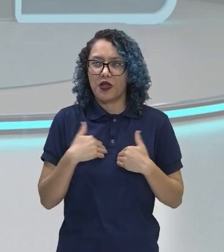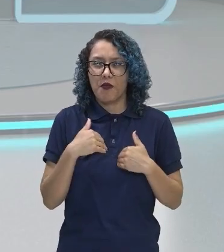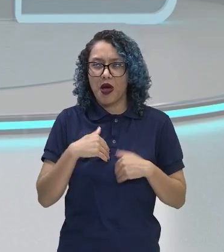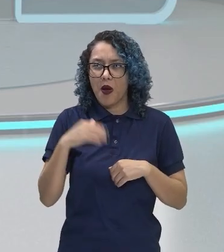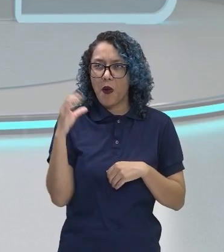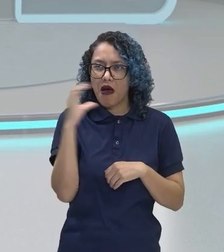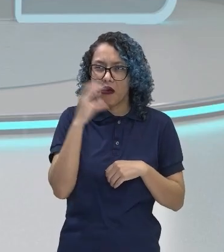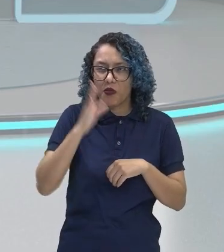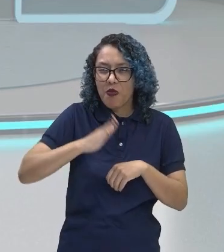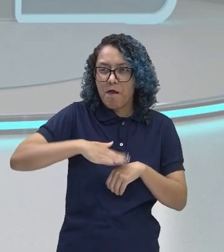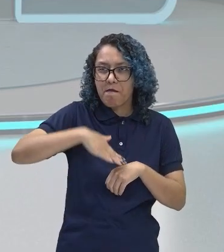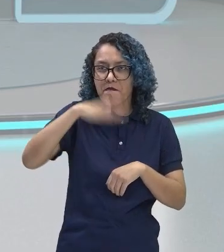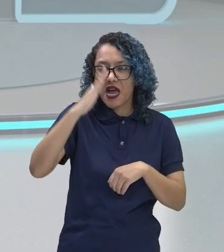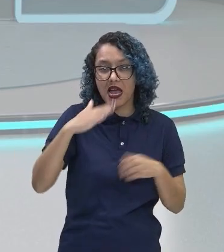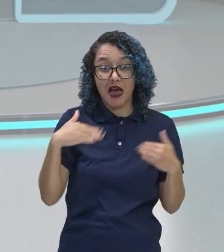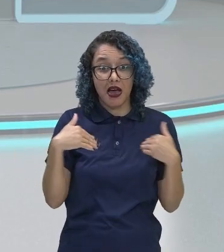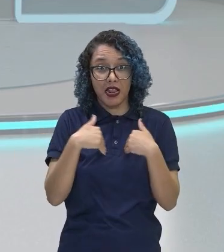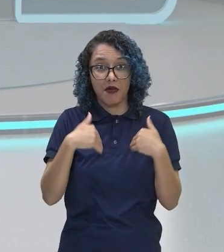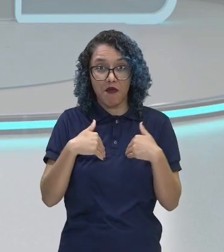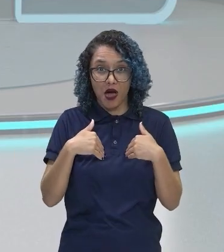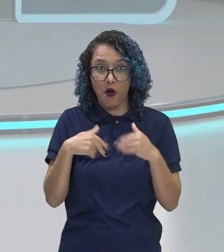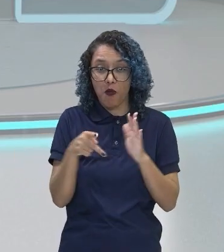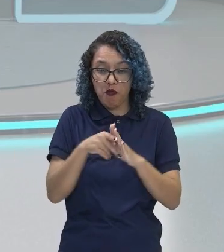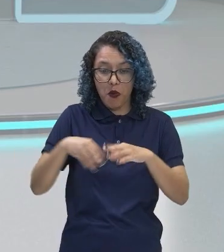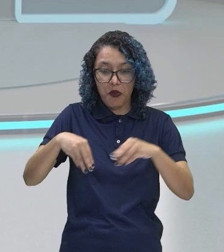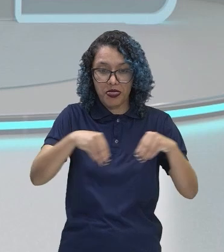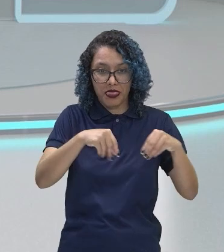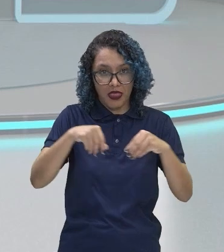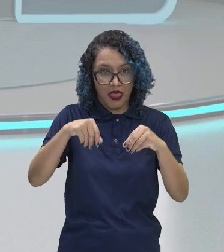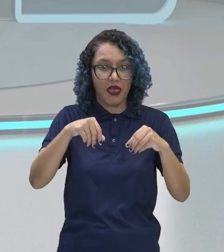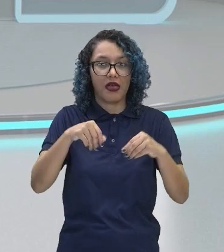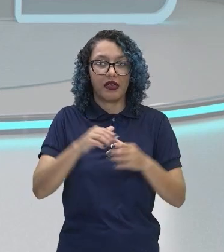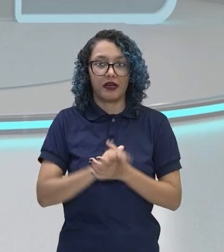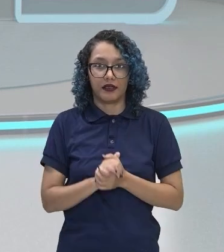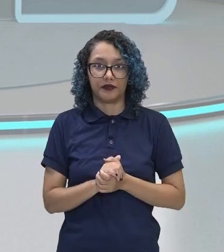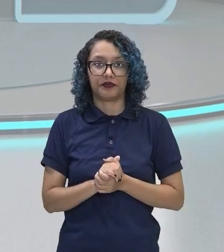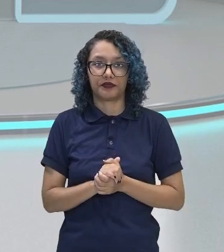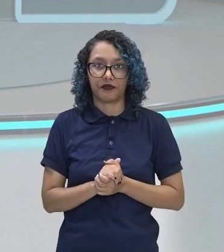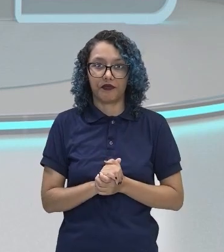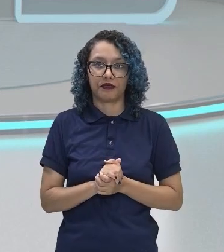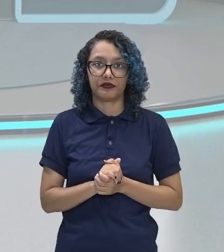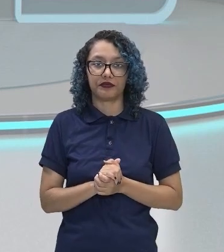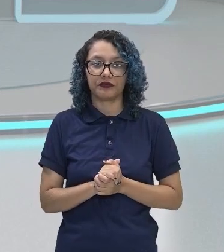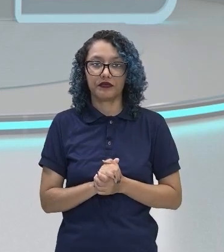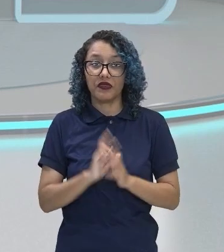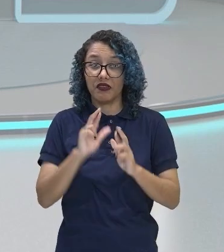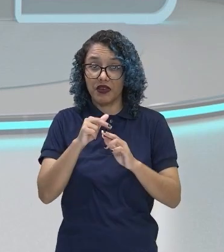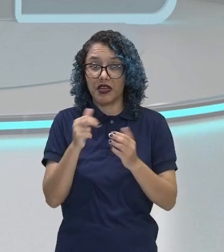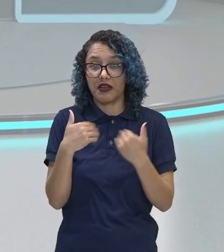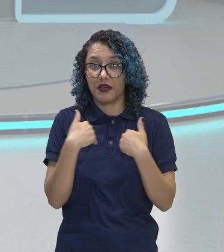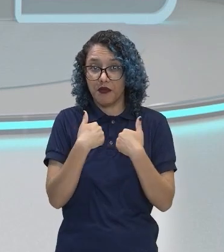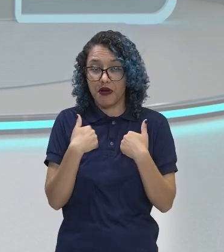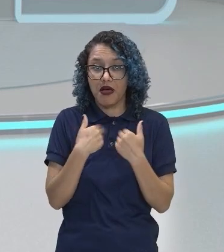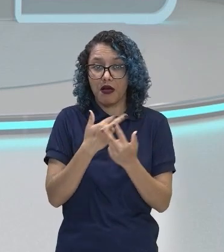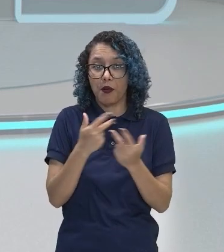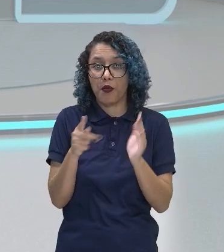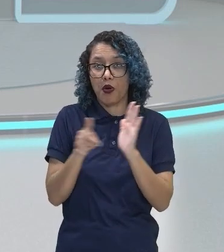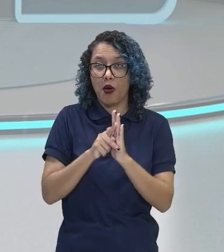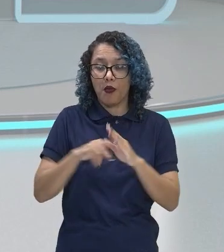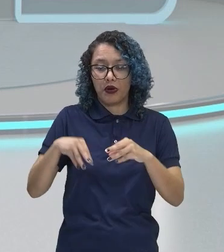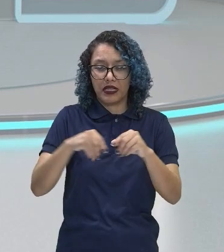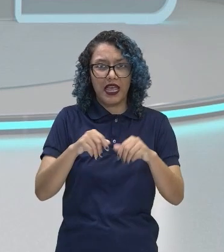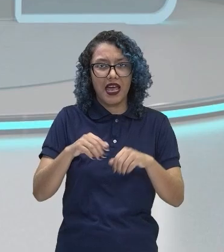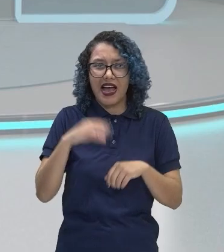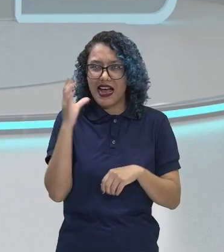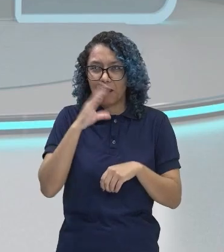o animal terrestre, tá? Quando a gente fala land, a gente se refere aos animais da terra, né? Animais terrestres, mais rápido do mundo,